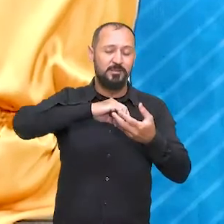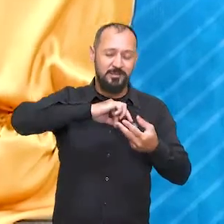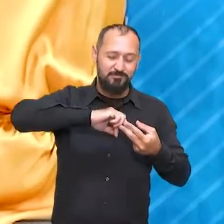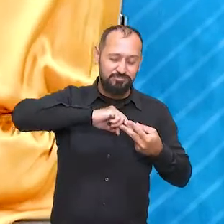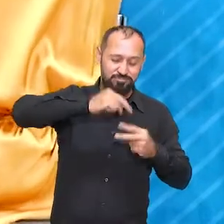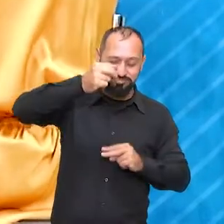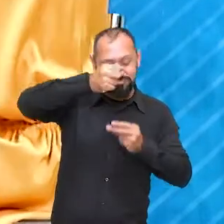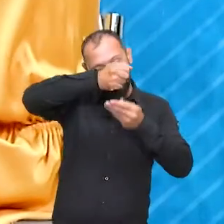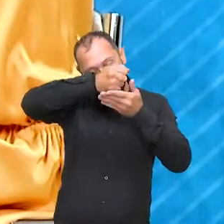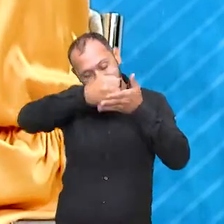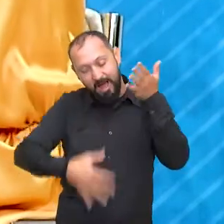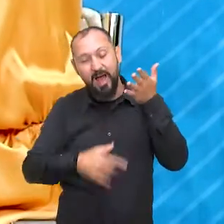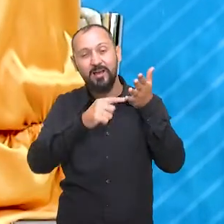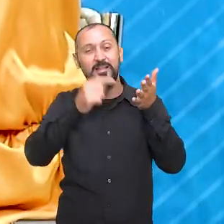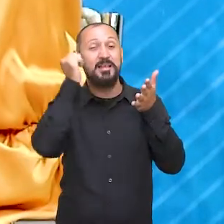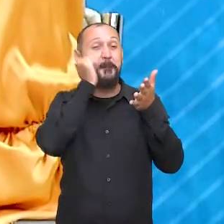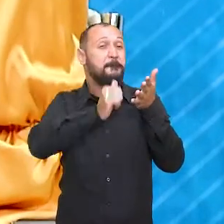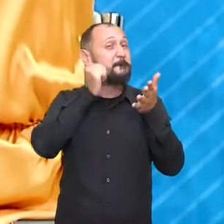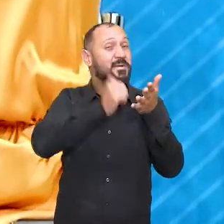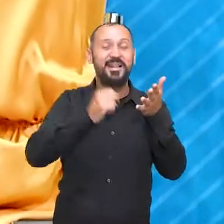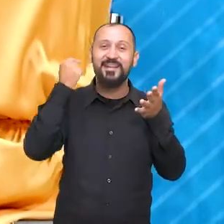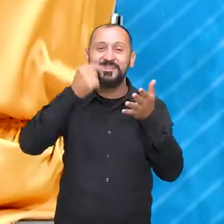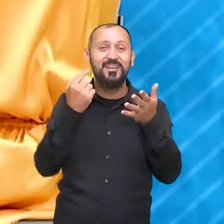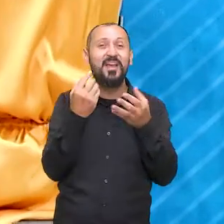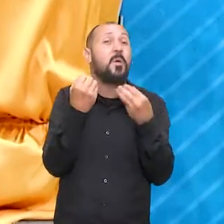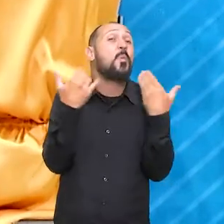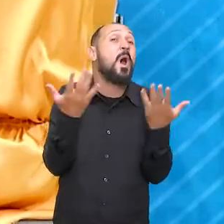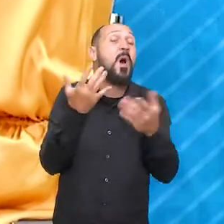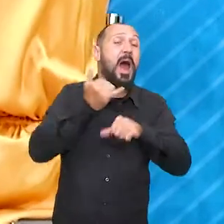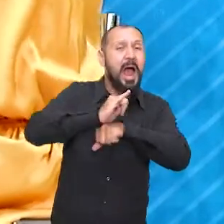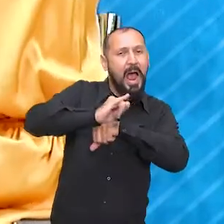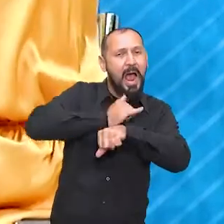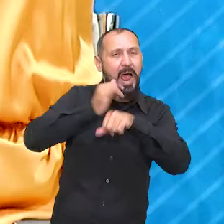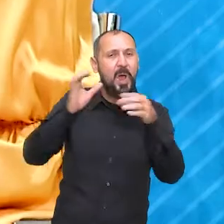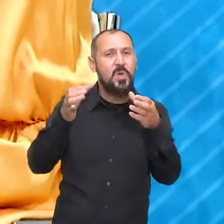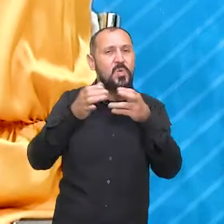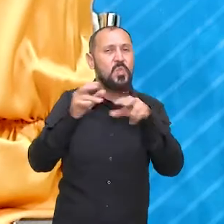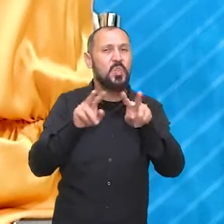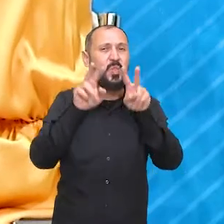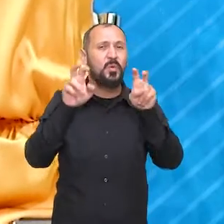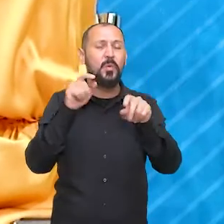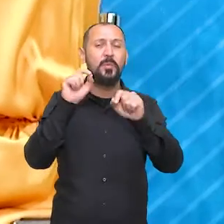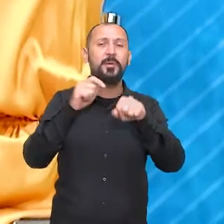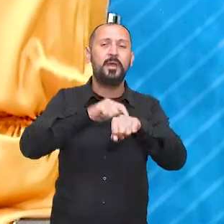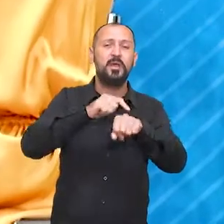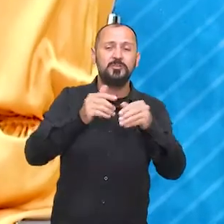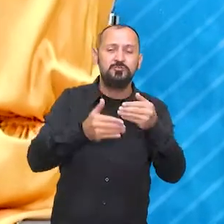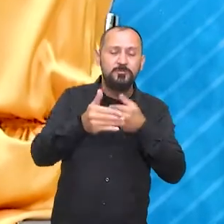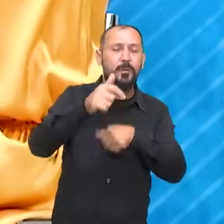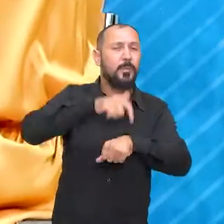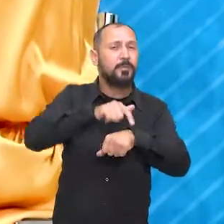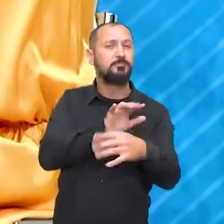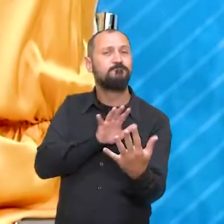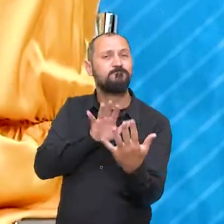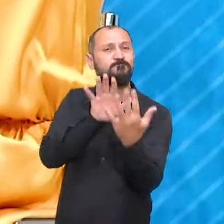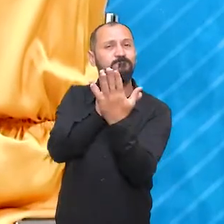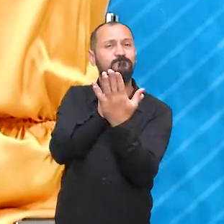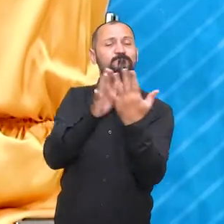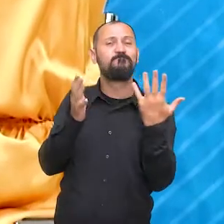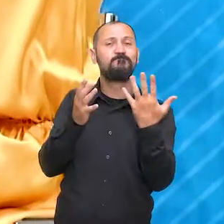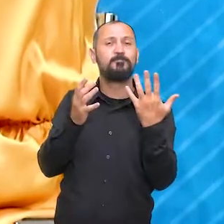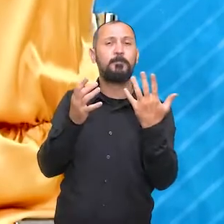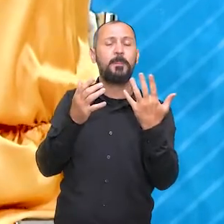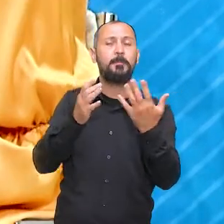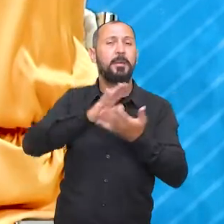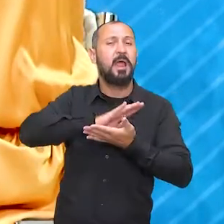prerrogativas, né, das mulheres advogadas. E qual que vai ser a estratégia da comissão para esse enfrentamento, né,